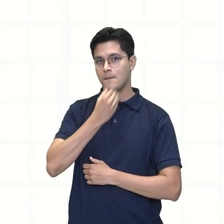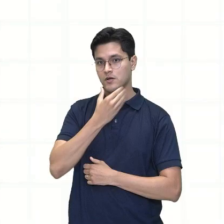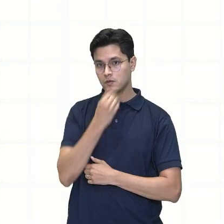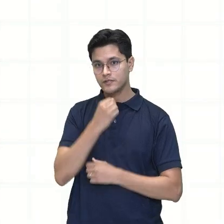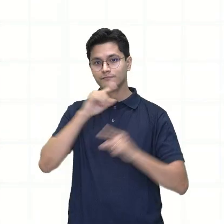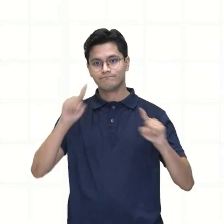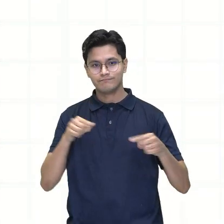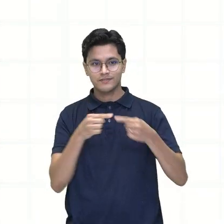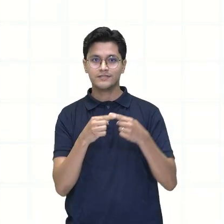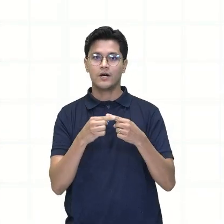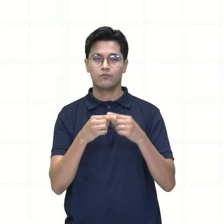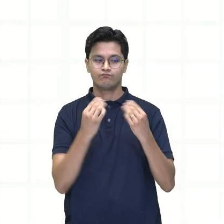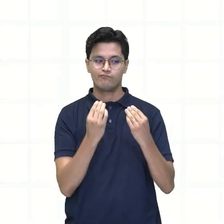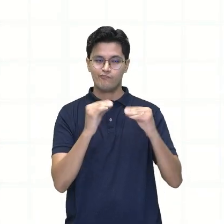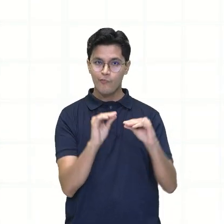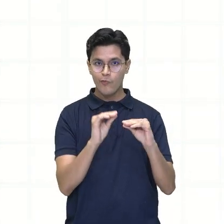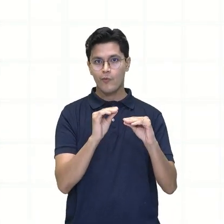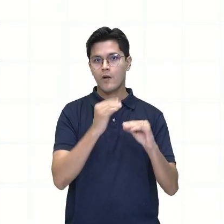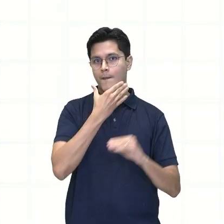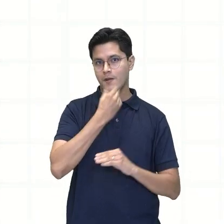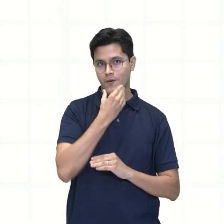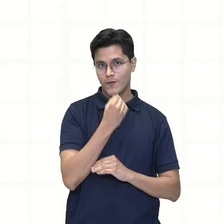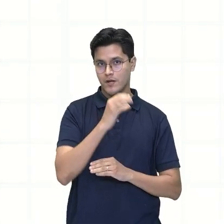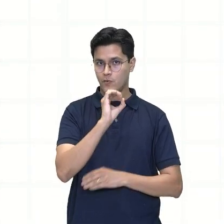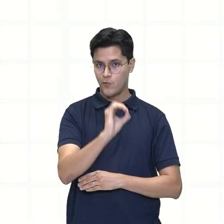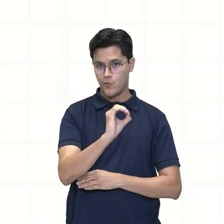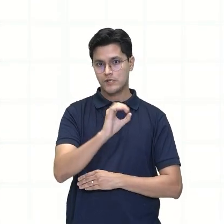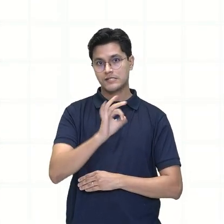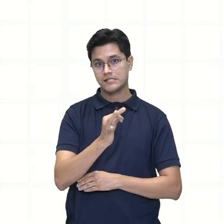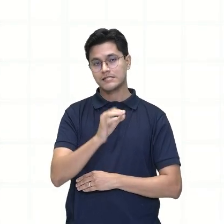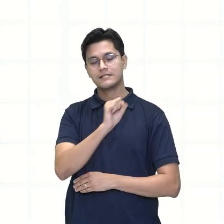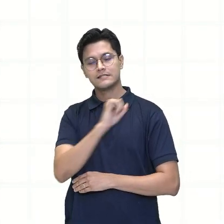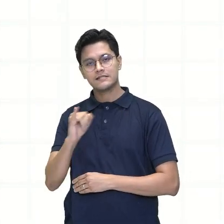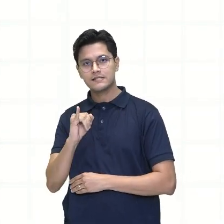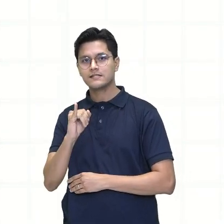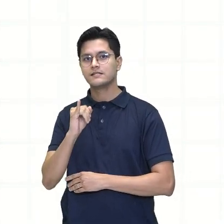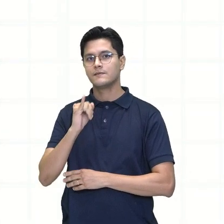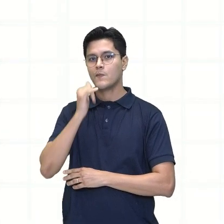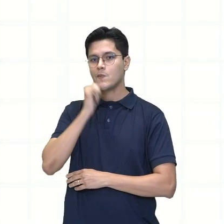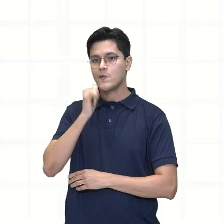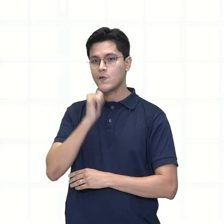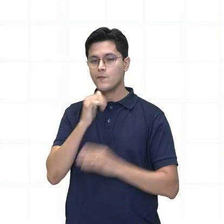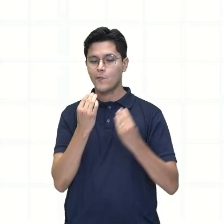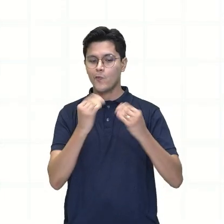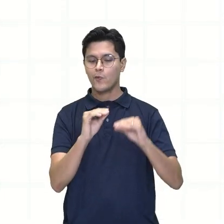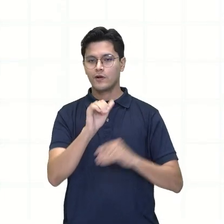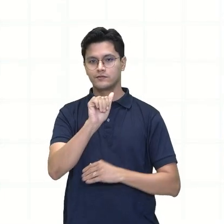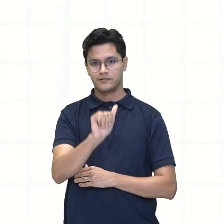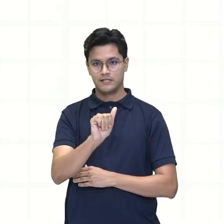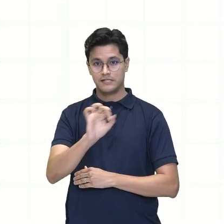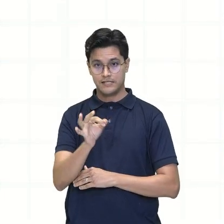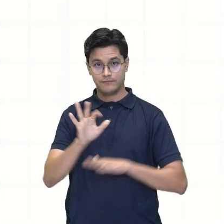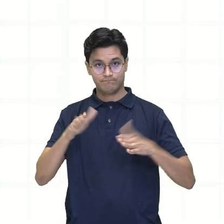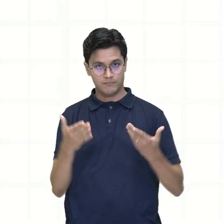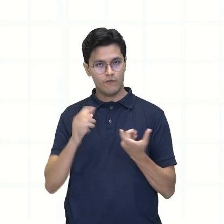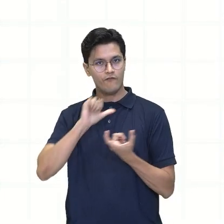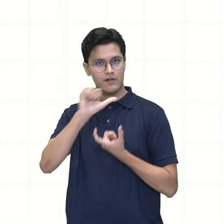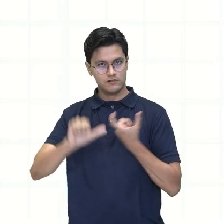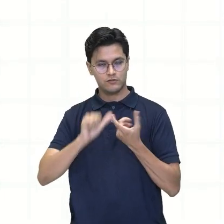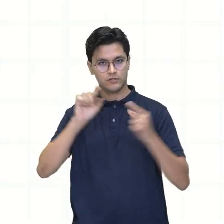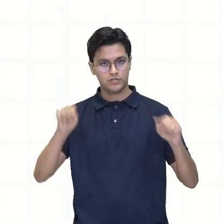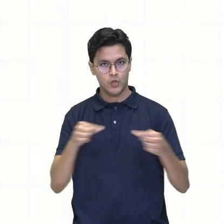coloca no feminino. Então, olha, carinhoso e carinhosa. Então, aqui nós estamos diante de um